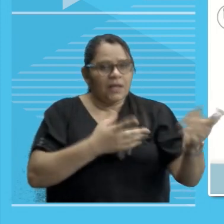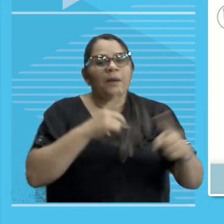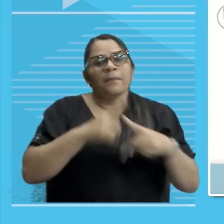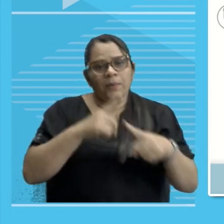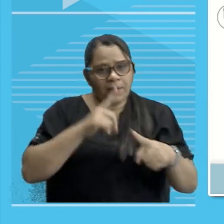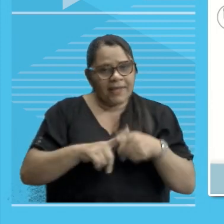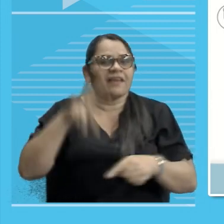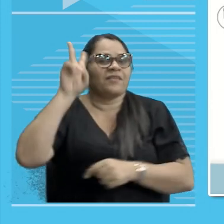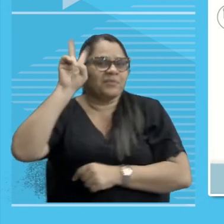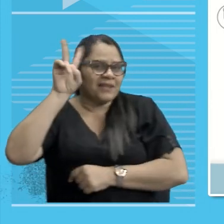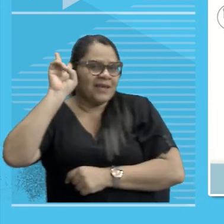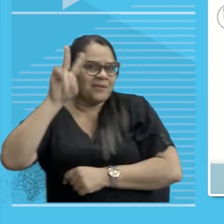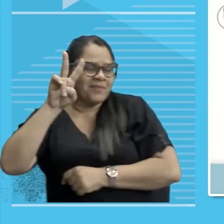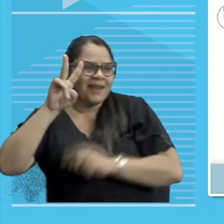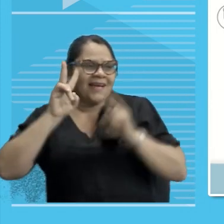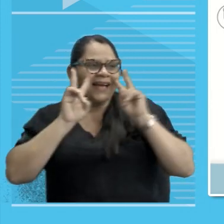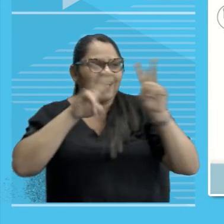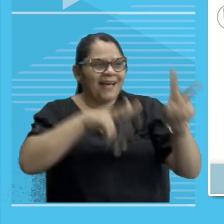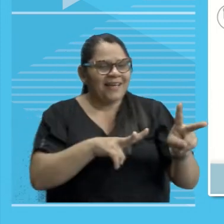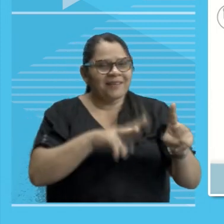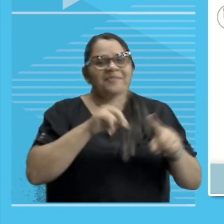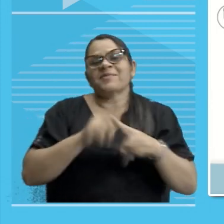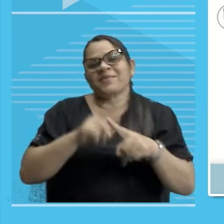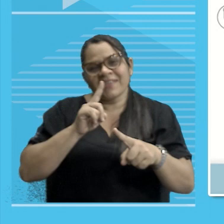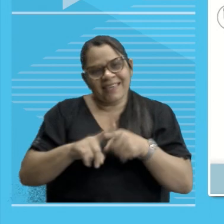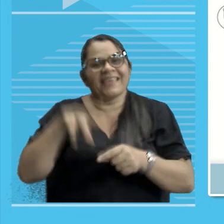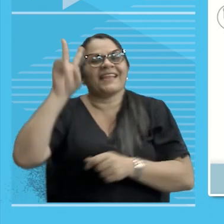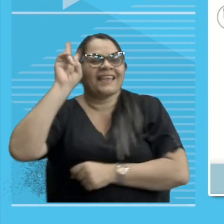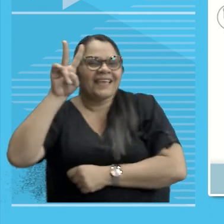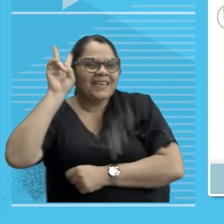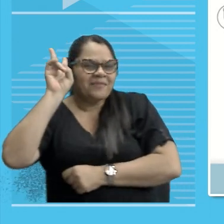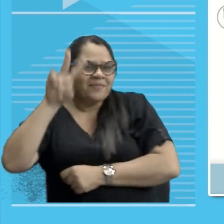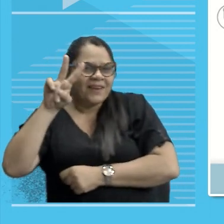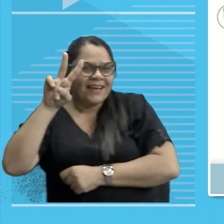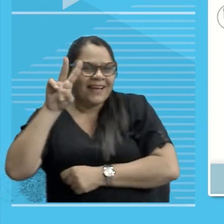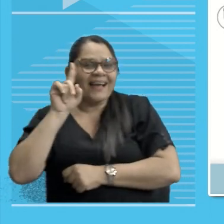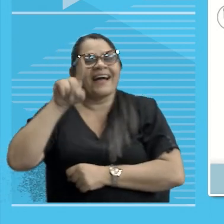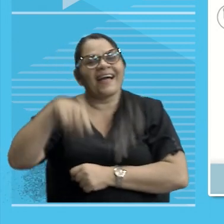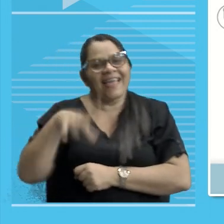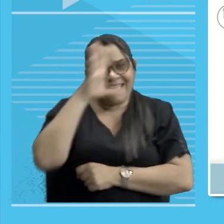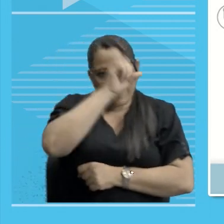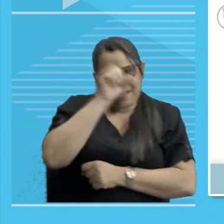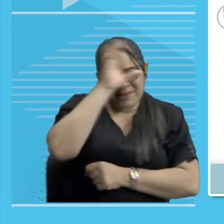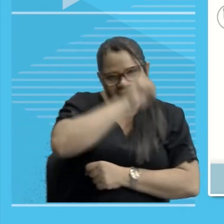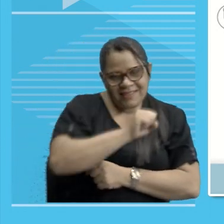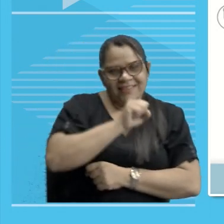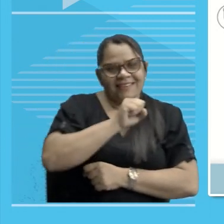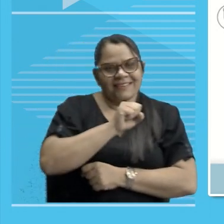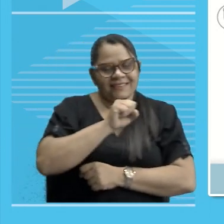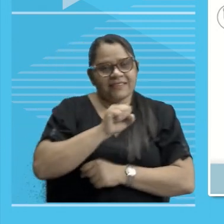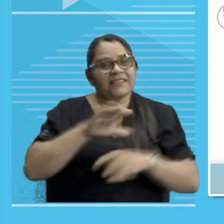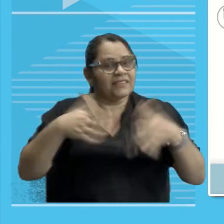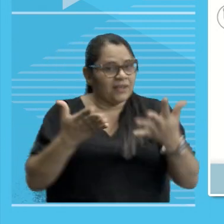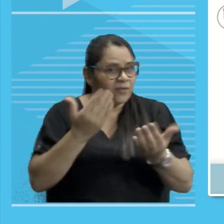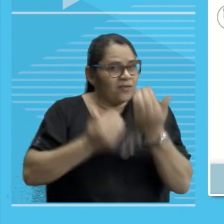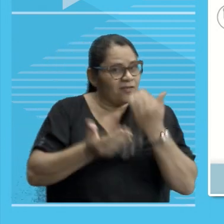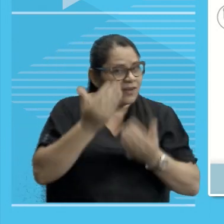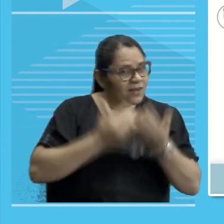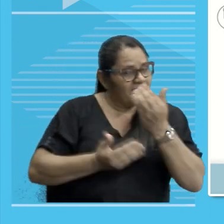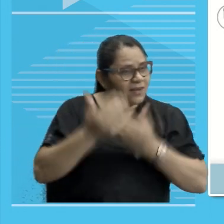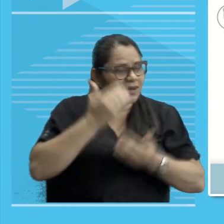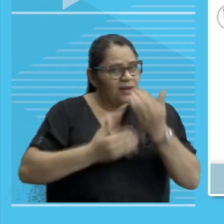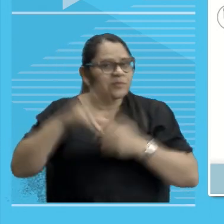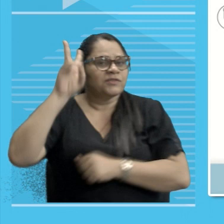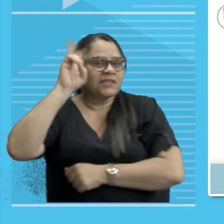recordar porque Recordar é aprender Então vamos